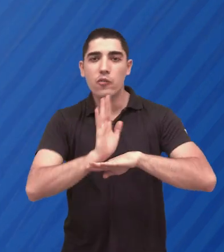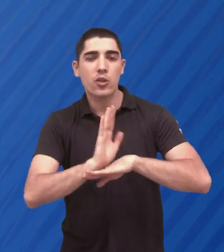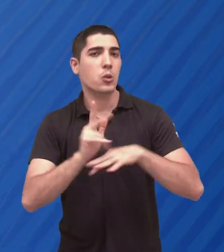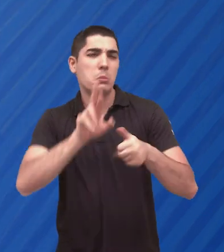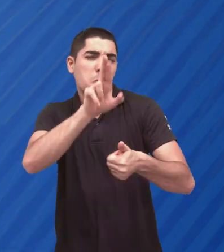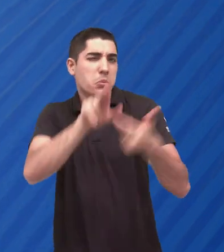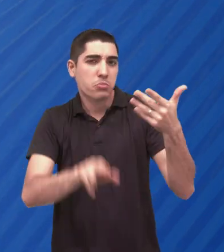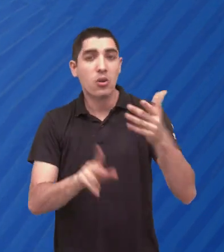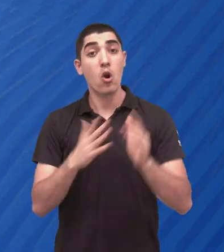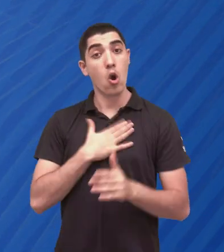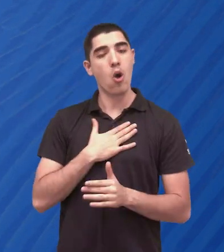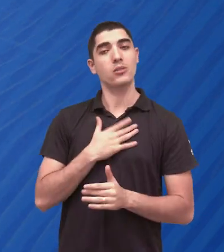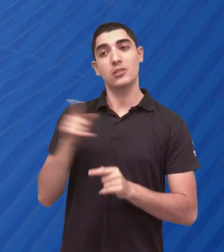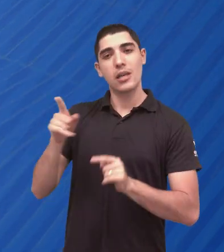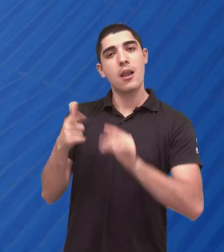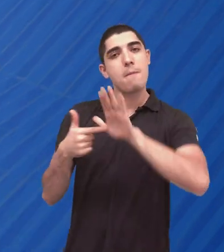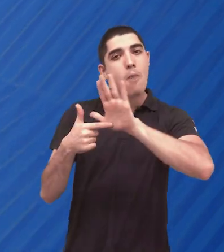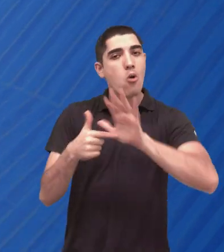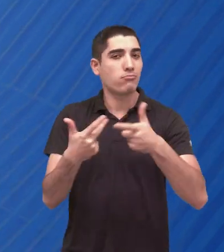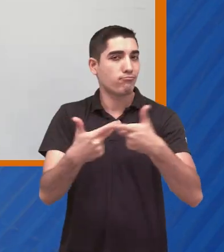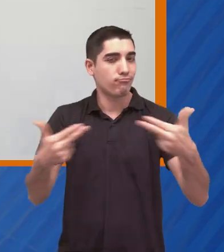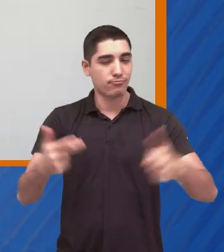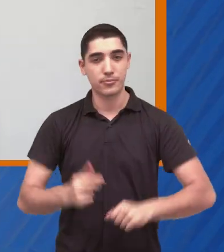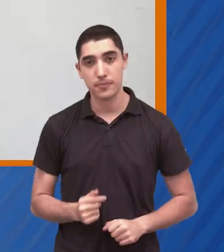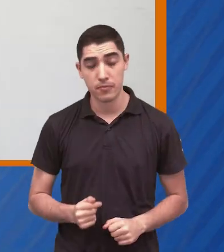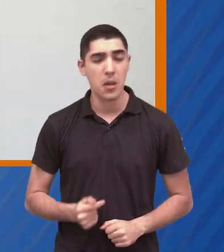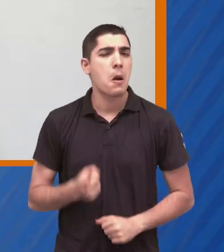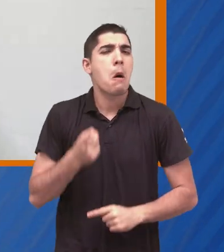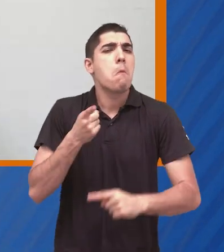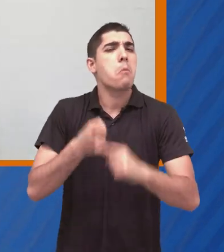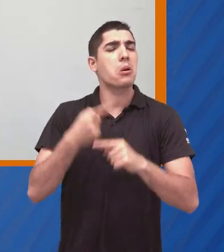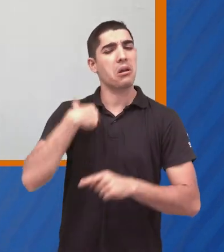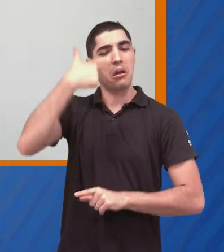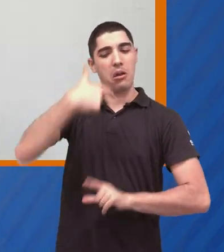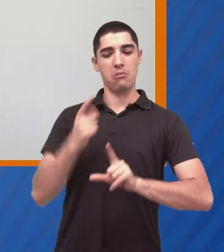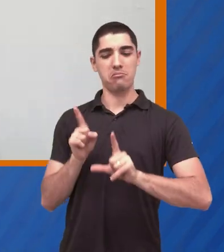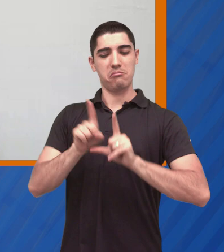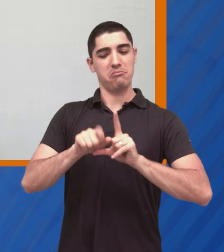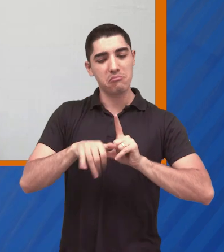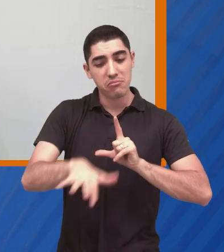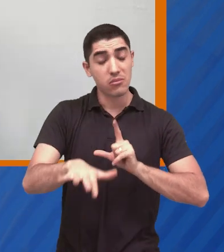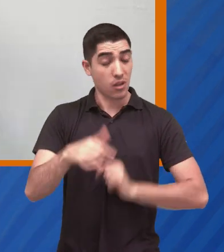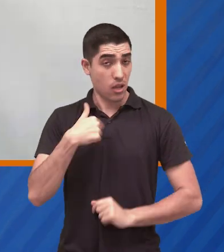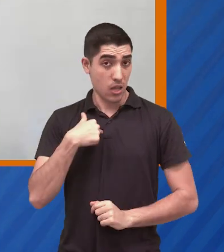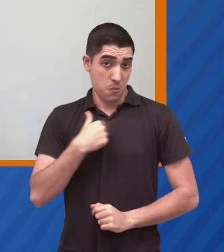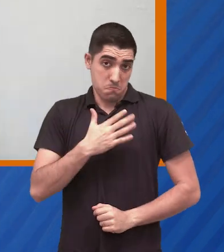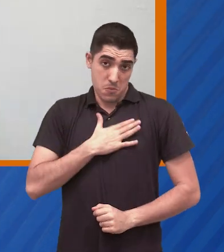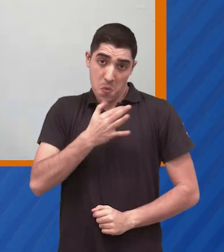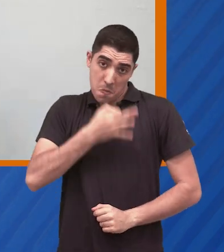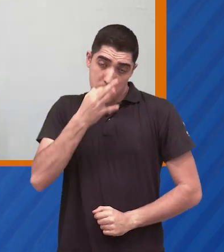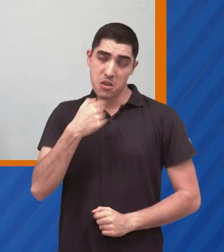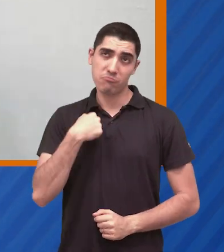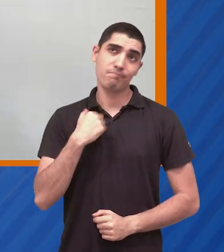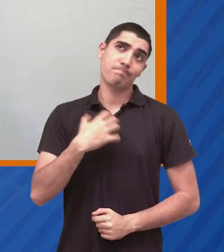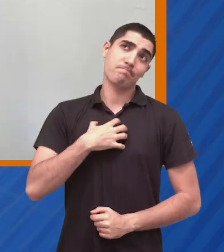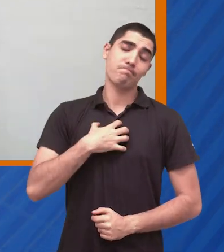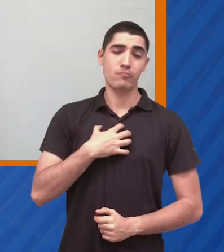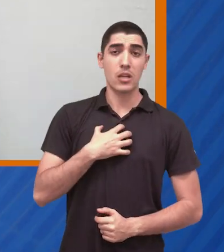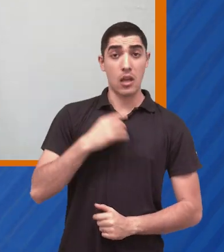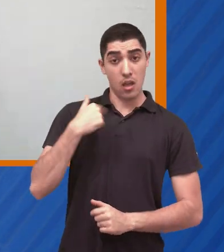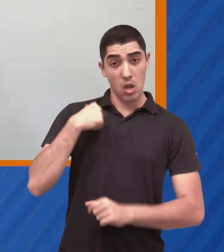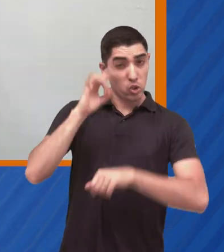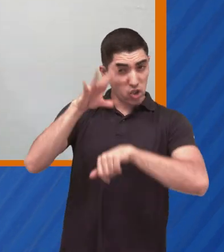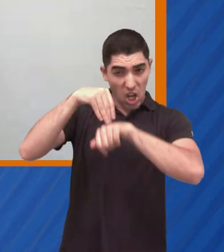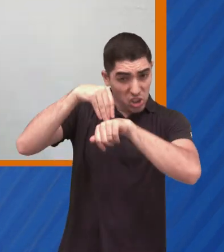análises e críticas mais aprofundadas sobre os longas. Por que eu faço isso? Porque eu acredito que dar a dica apenas por dar